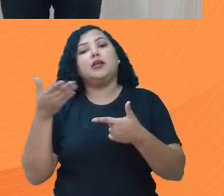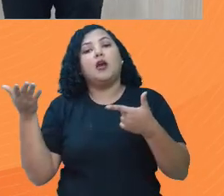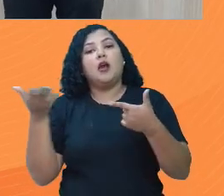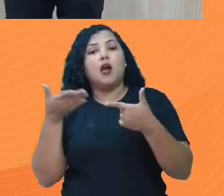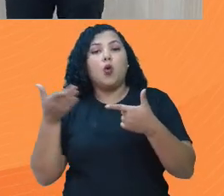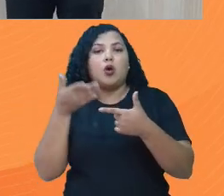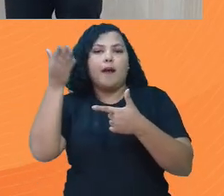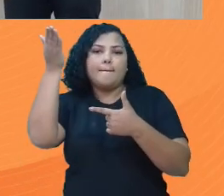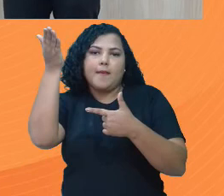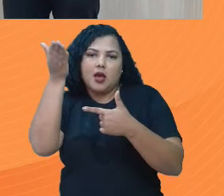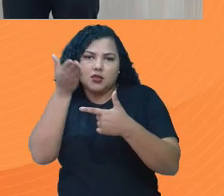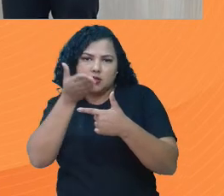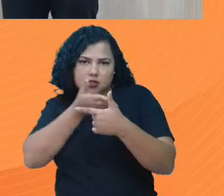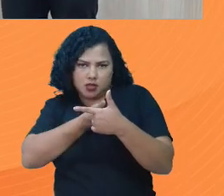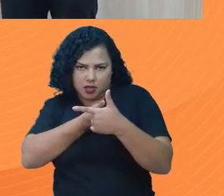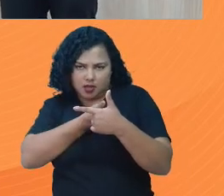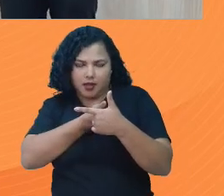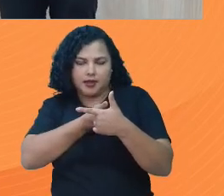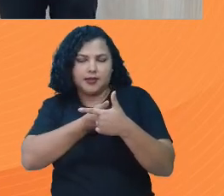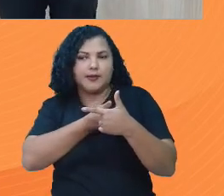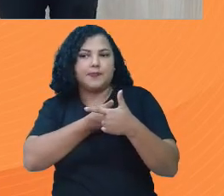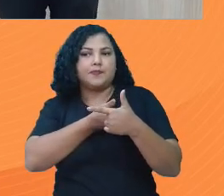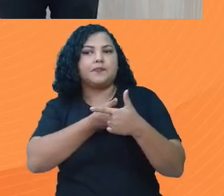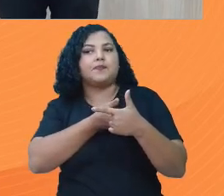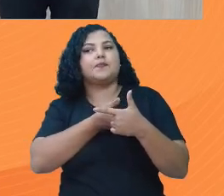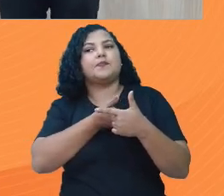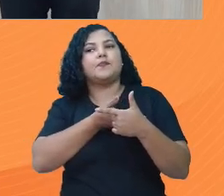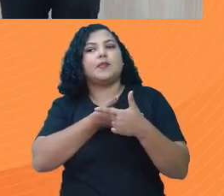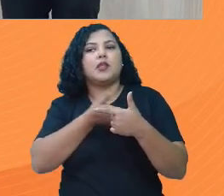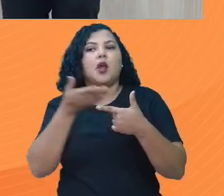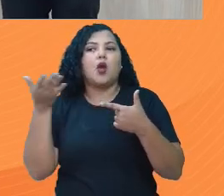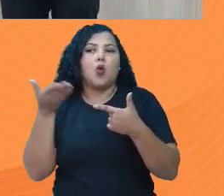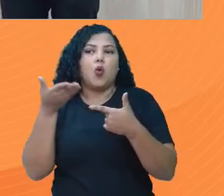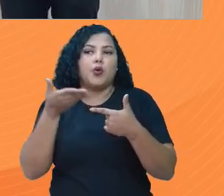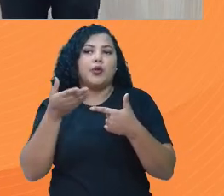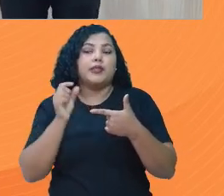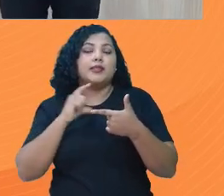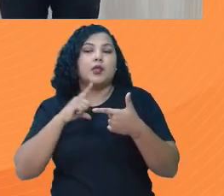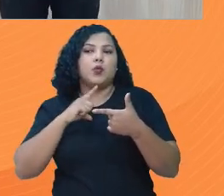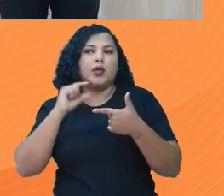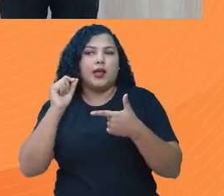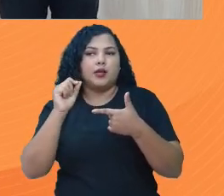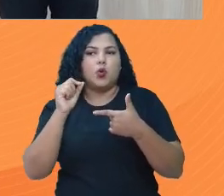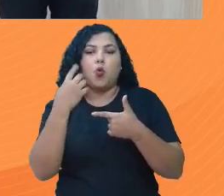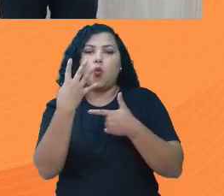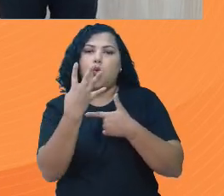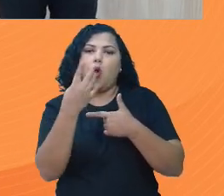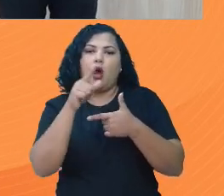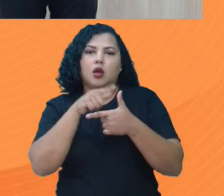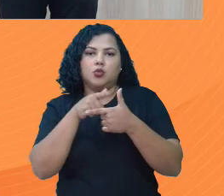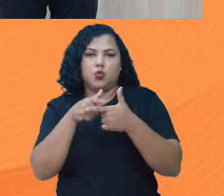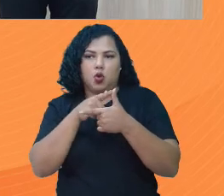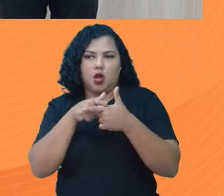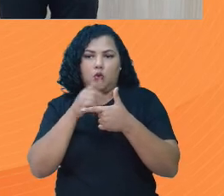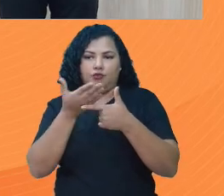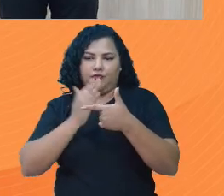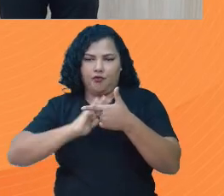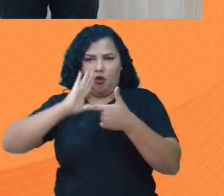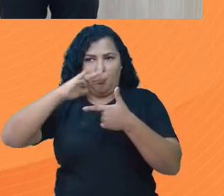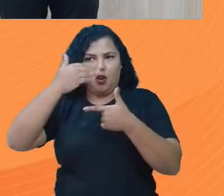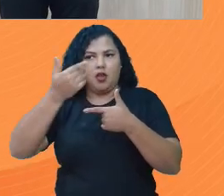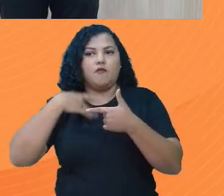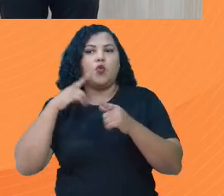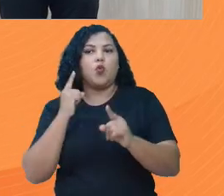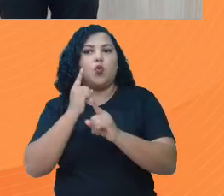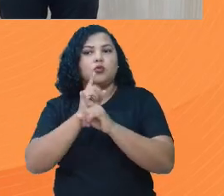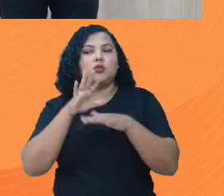tá certo? Vamos traçar a nossa retinha transversal e aí eu tenho, ó, 4 ângulos que estão externos e eu vou